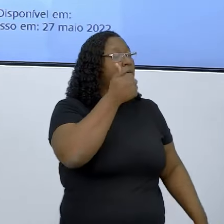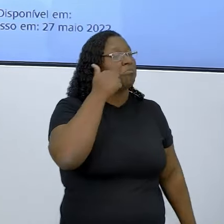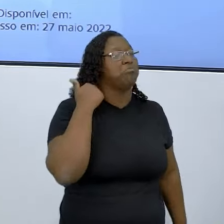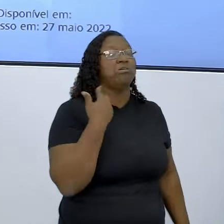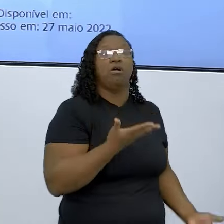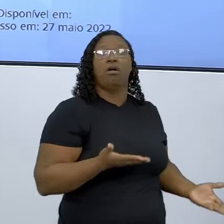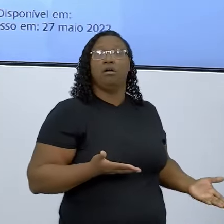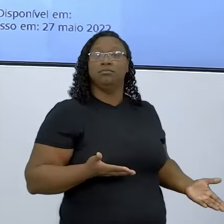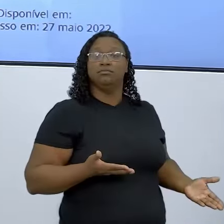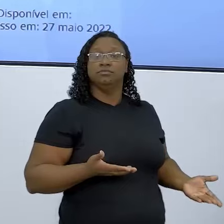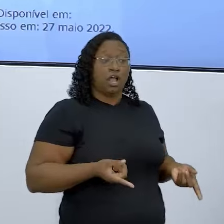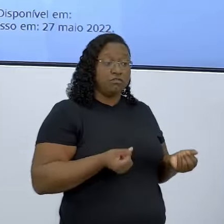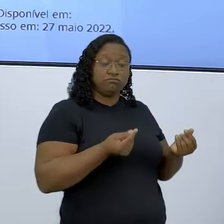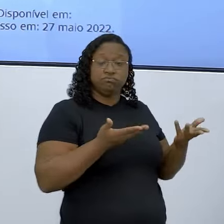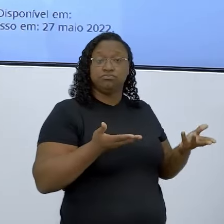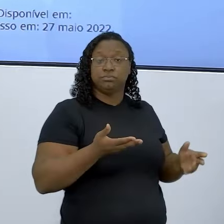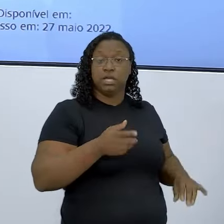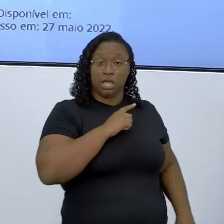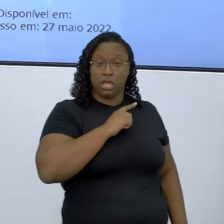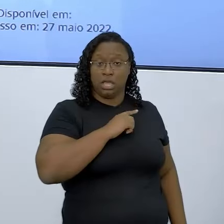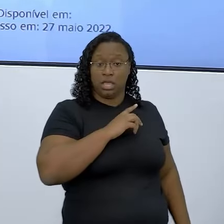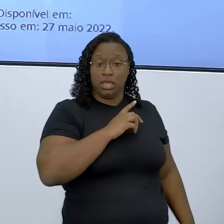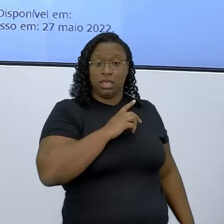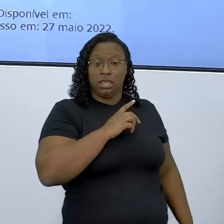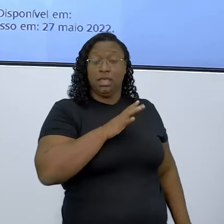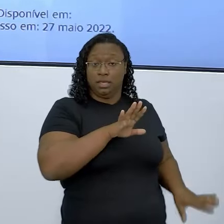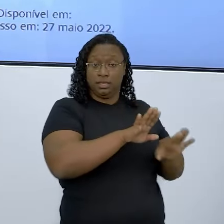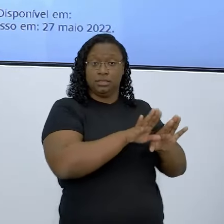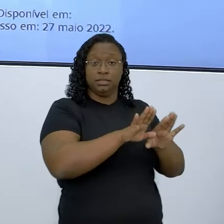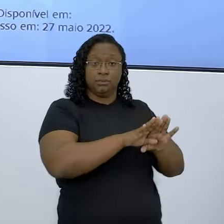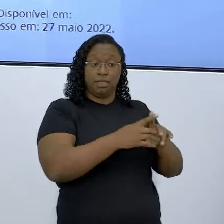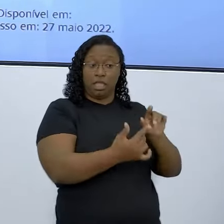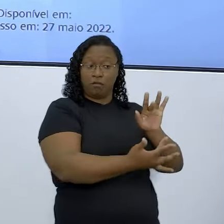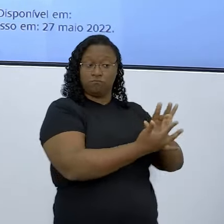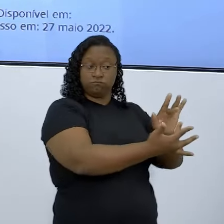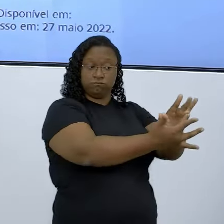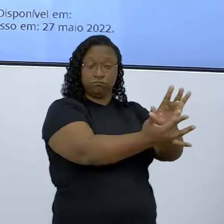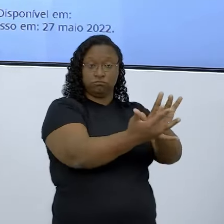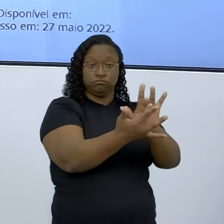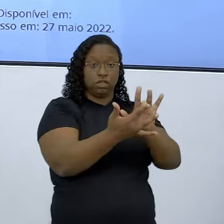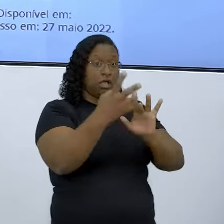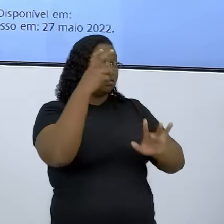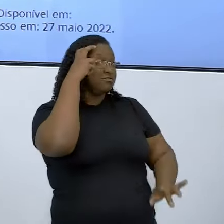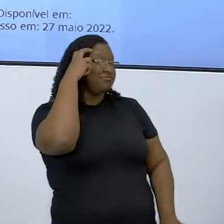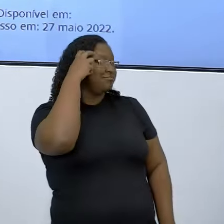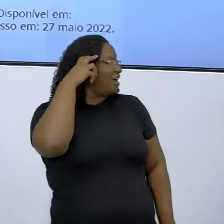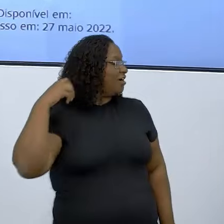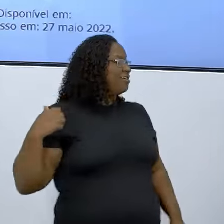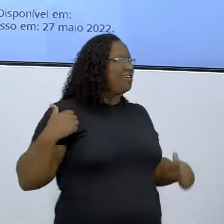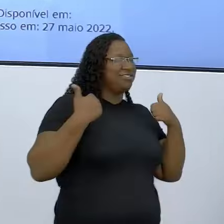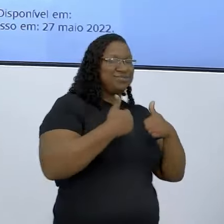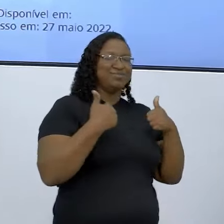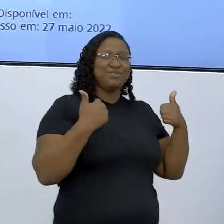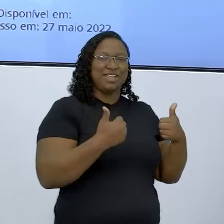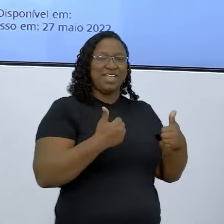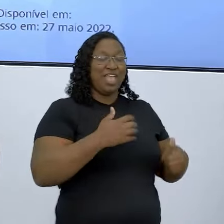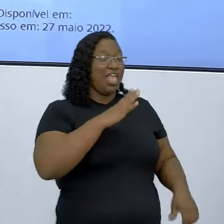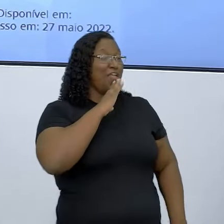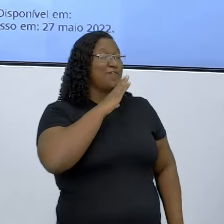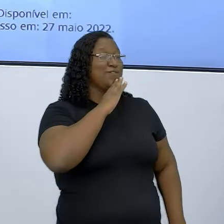recursos. Eu também pude estudar não. Eu pude ter contato com aspectos culturais incríveis. Eu pude conhecer a